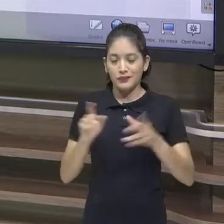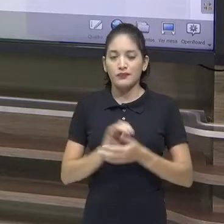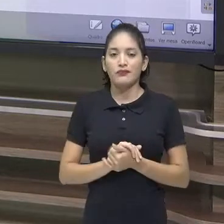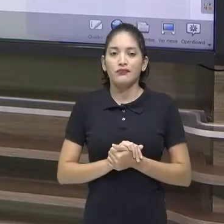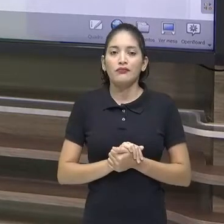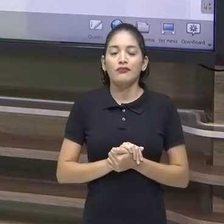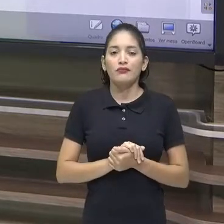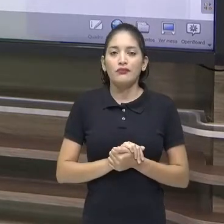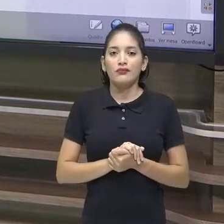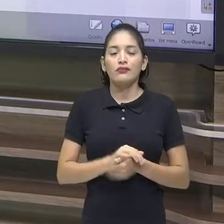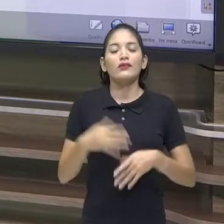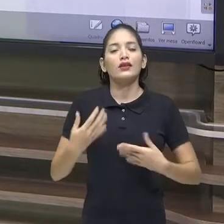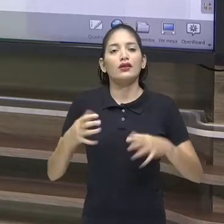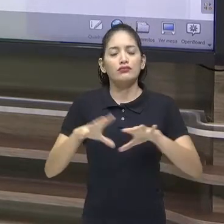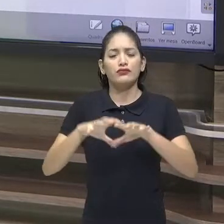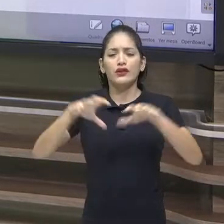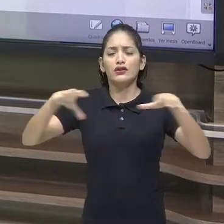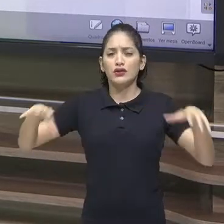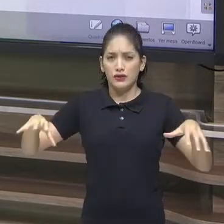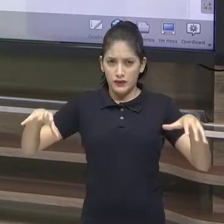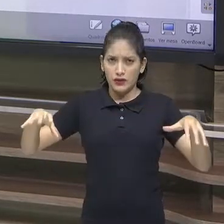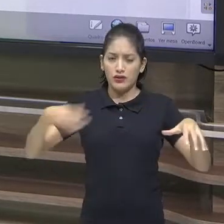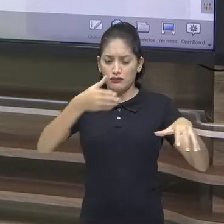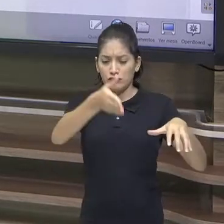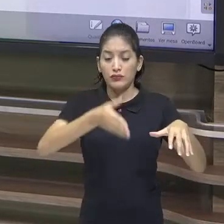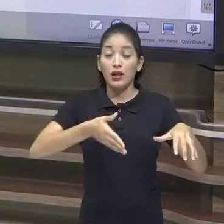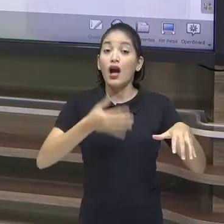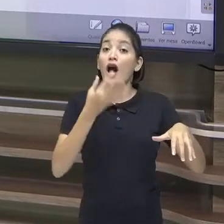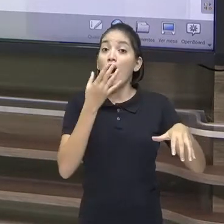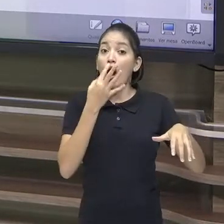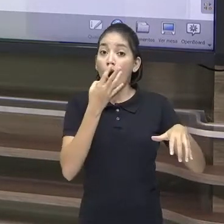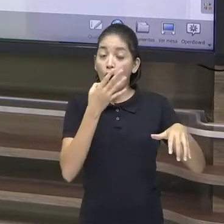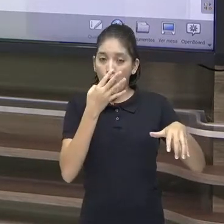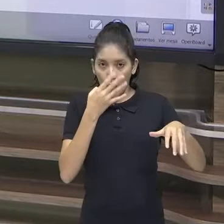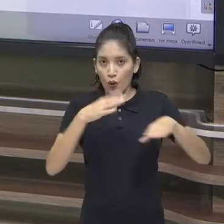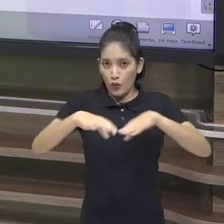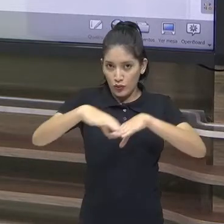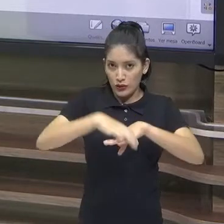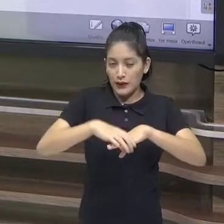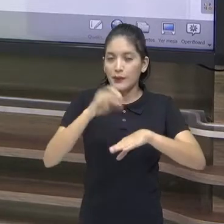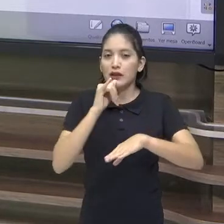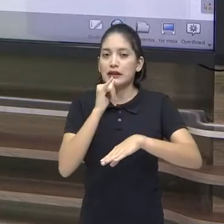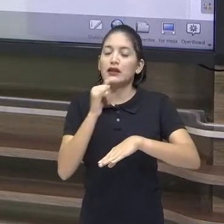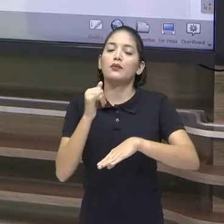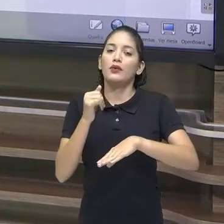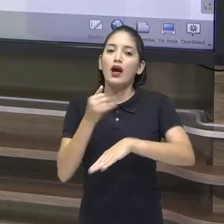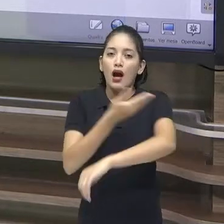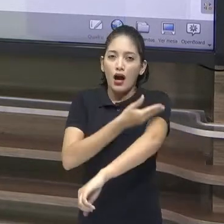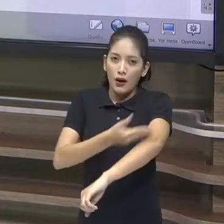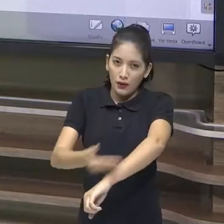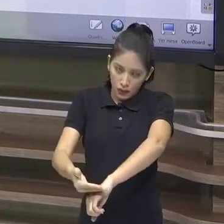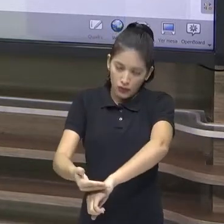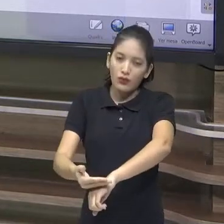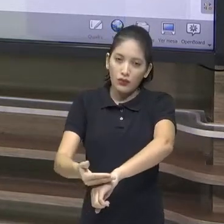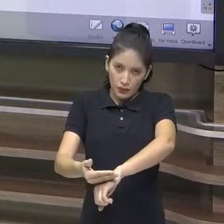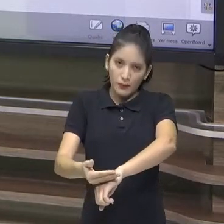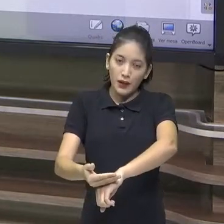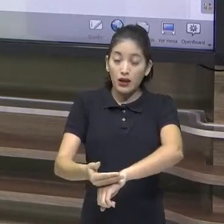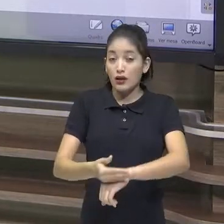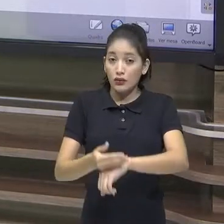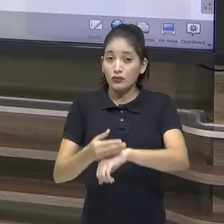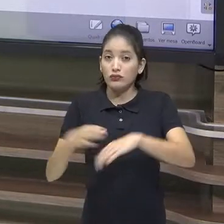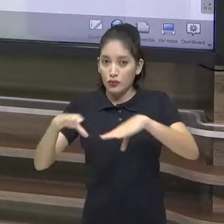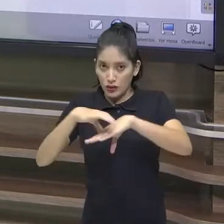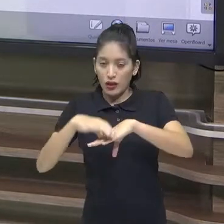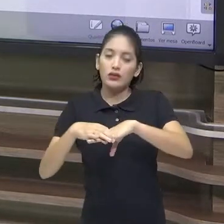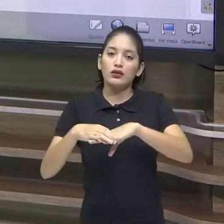A gente vai dividir a sala pela cor do tênis. Quem está com o tênis branco, tênis azul, tênis preto, então você